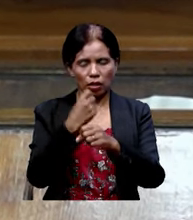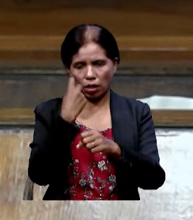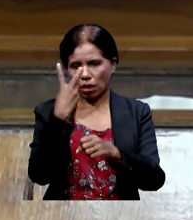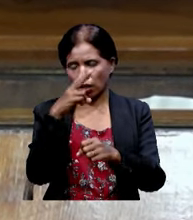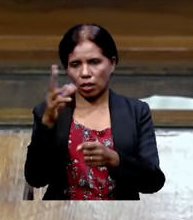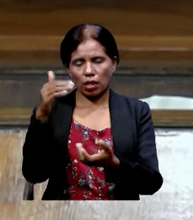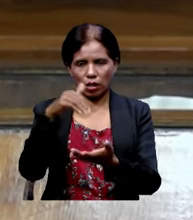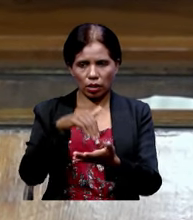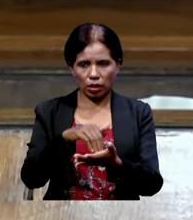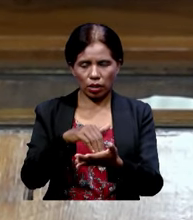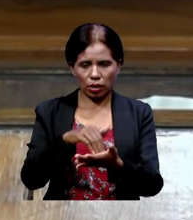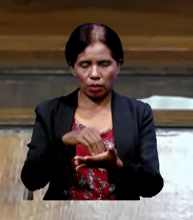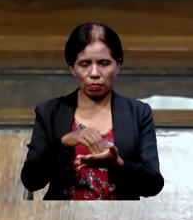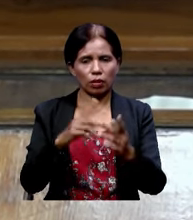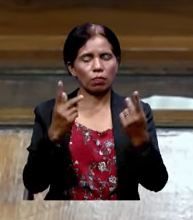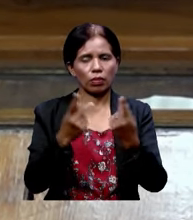avaliação ba grande tira,